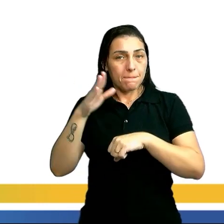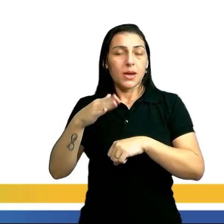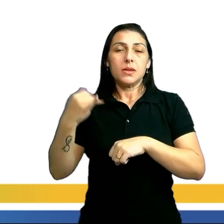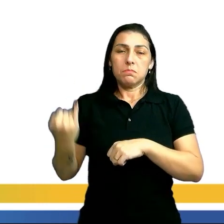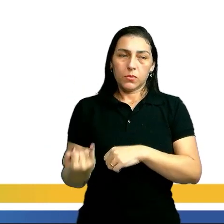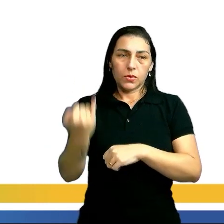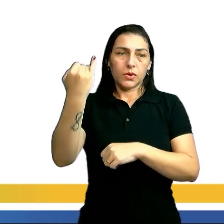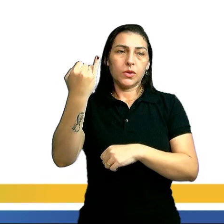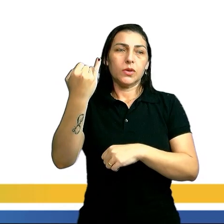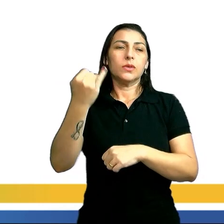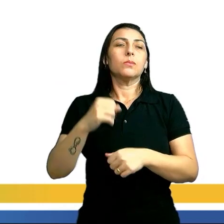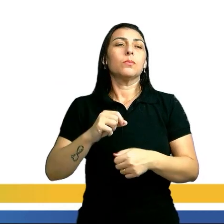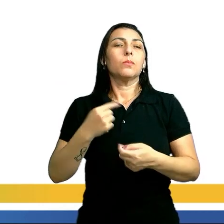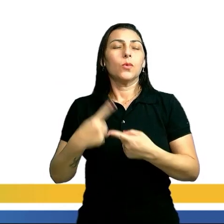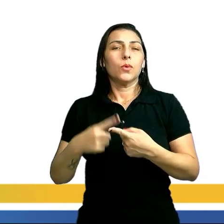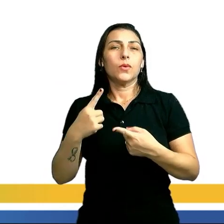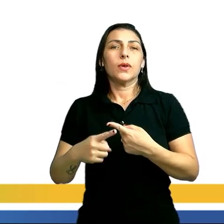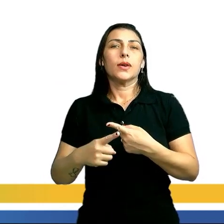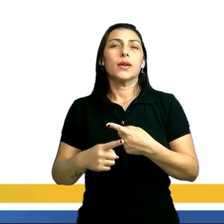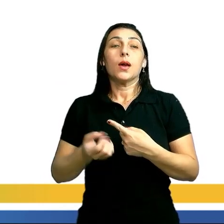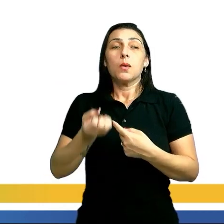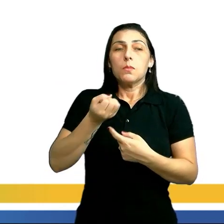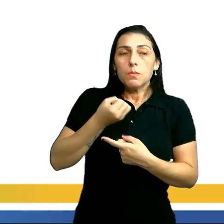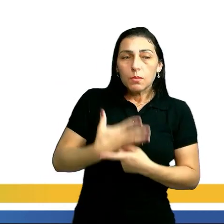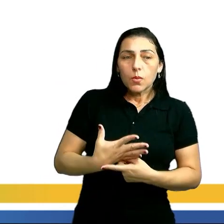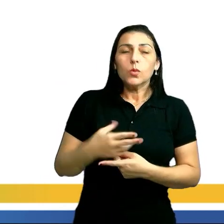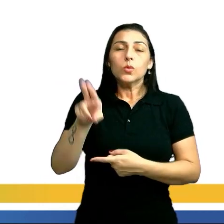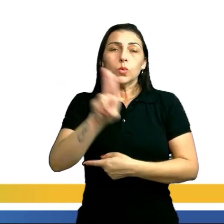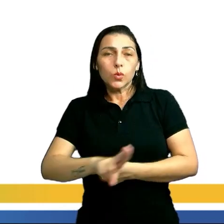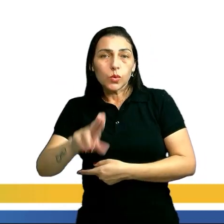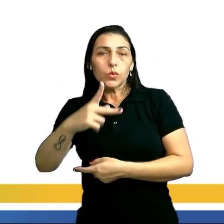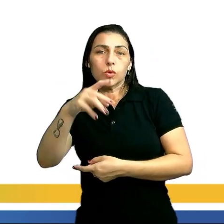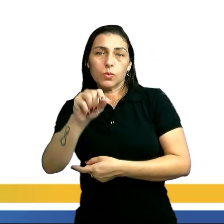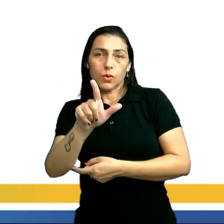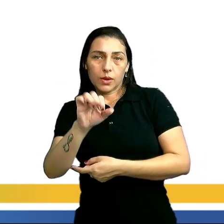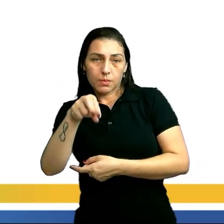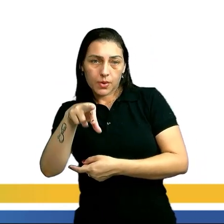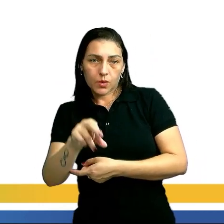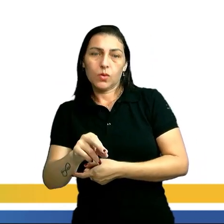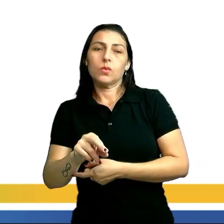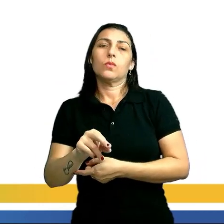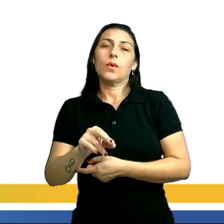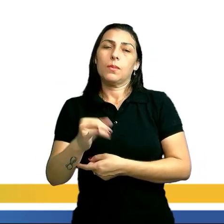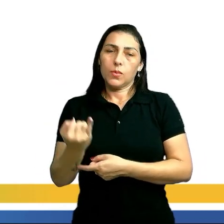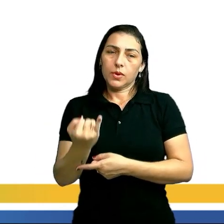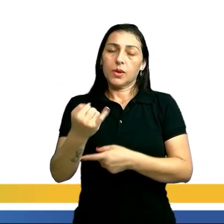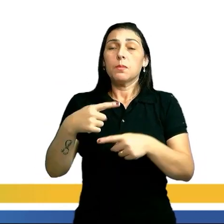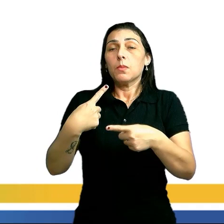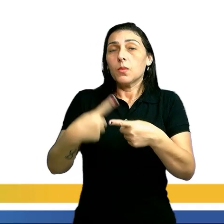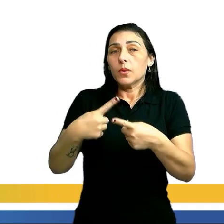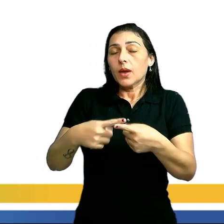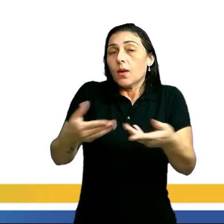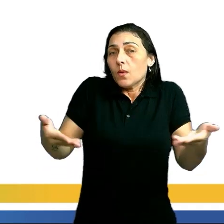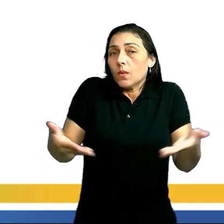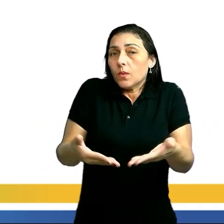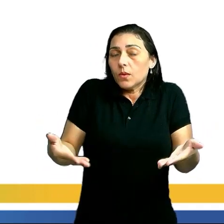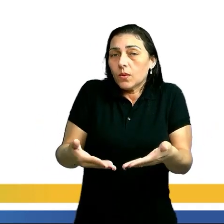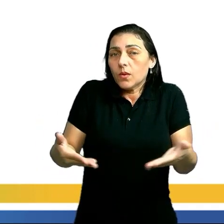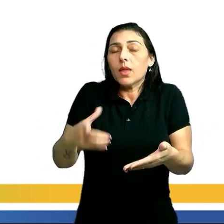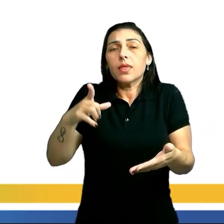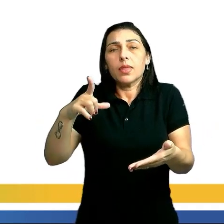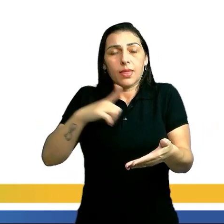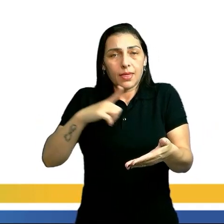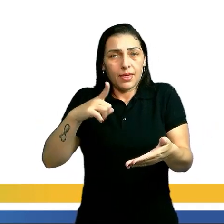mais significativo. A versatilidade do uso dos polímeros é muito grande, pois atualmente há